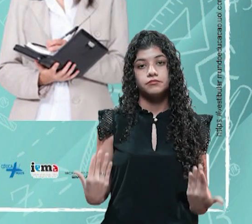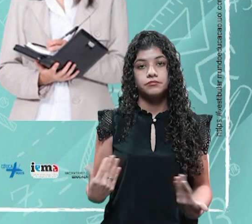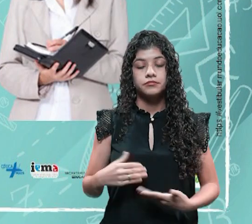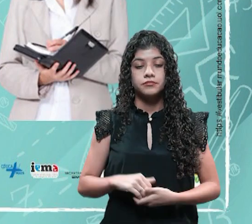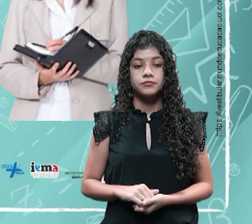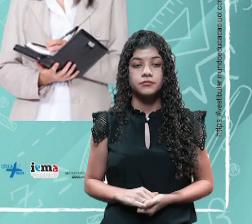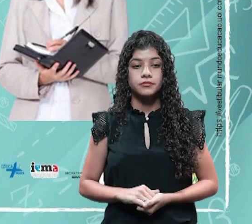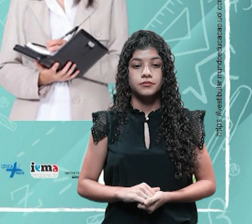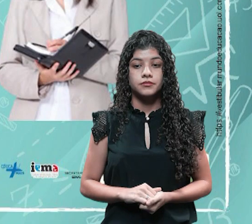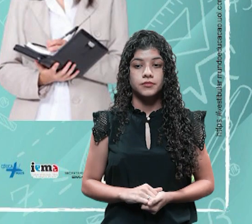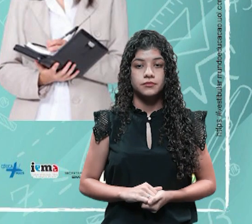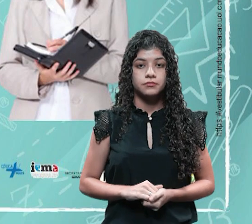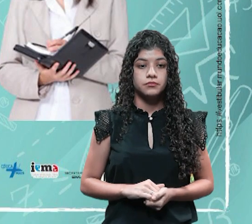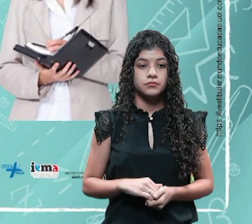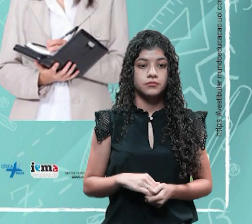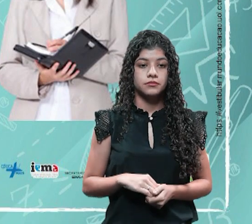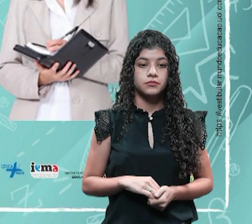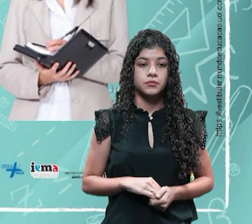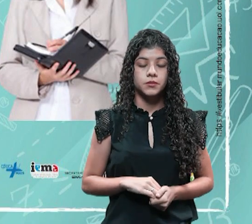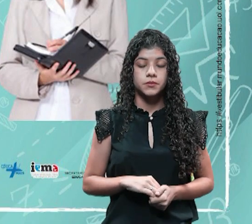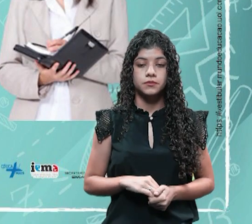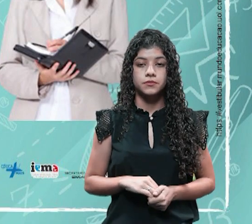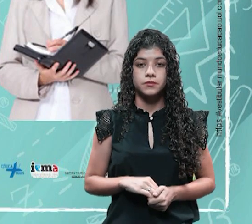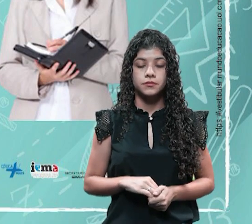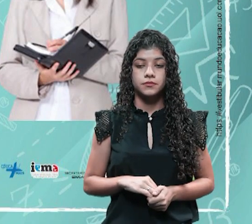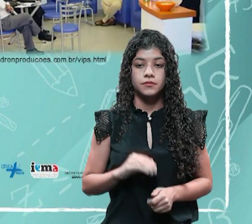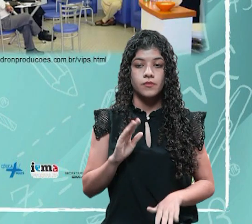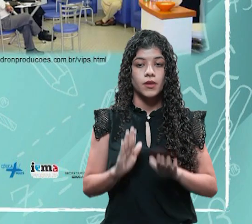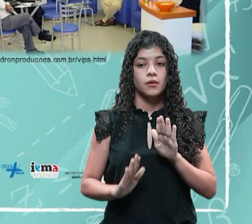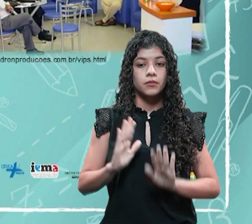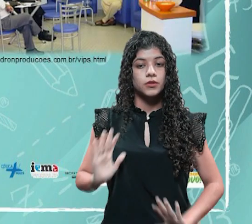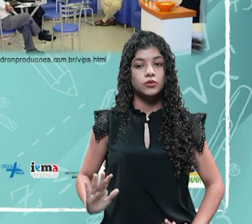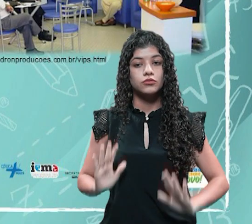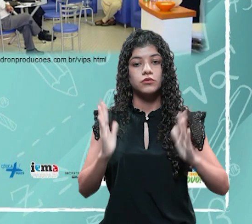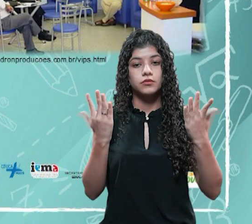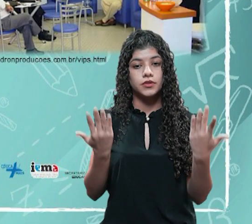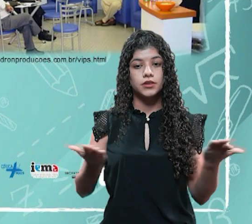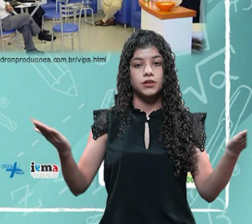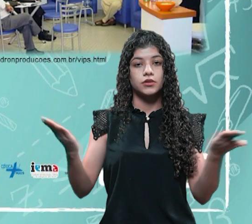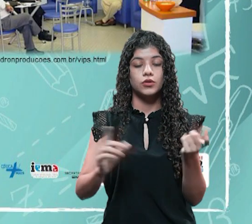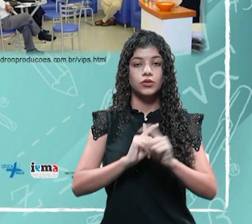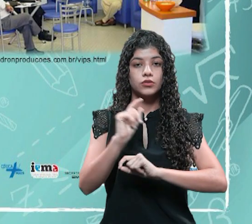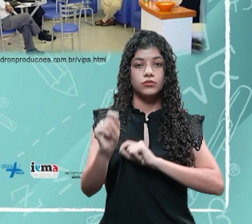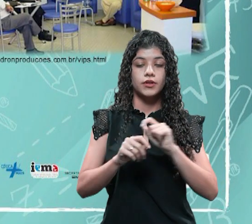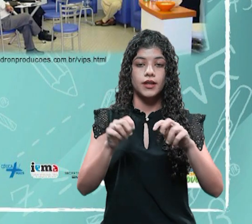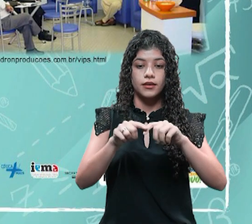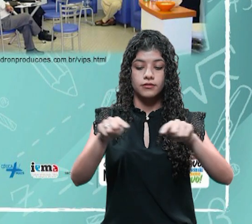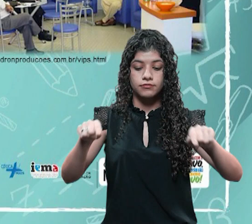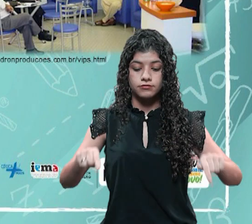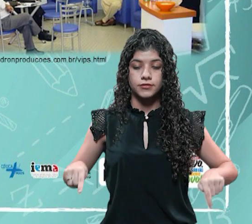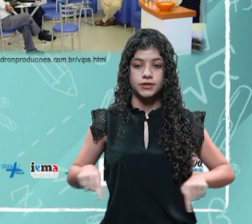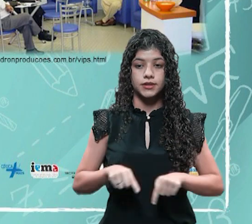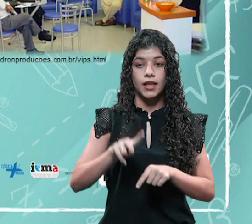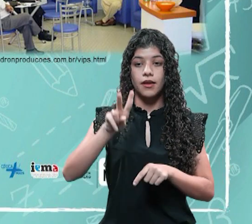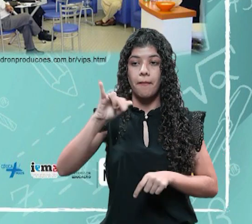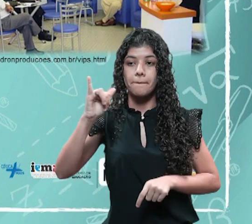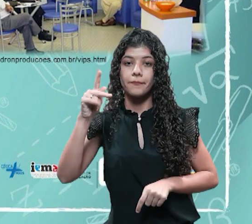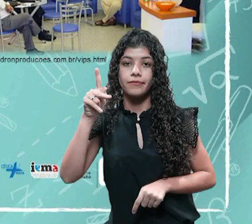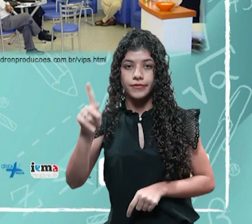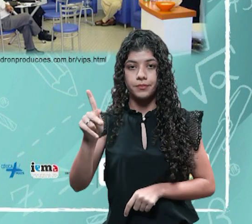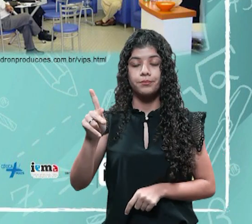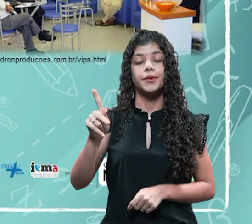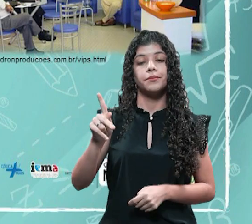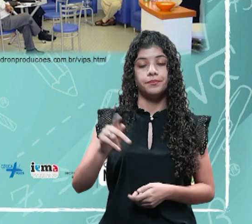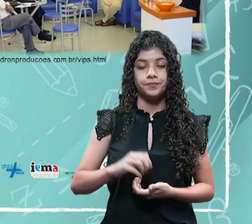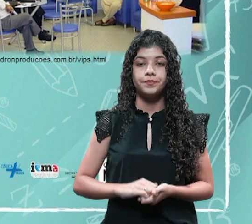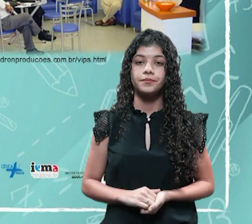enfim, sendo bem discreta, também depende do evento, né? Então, vamos falar que também existe a sala de recepção